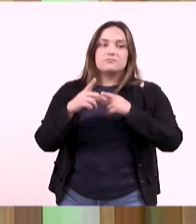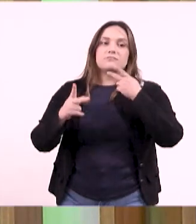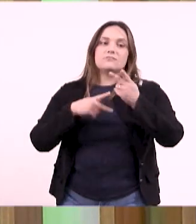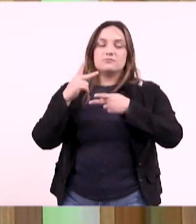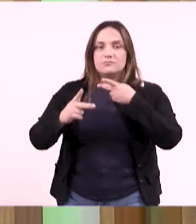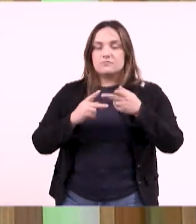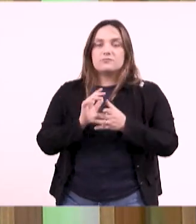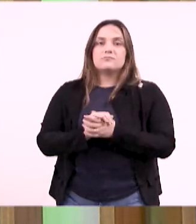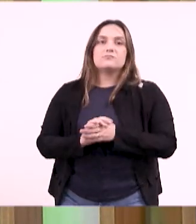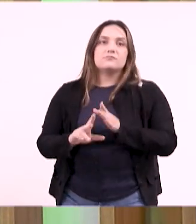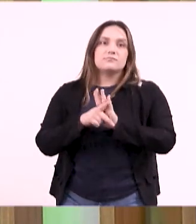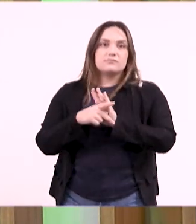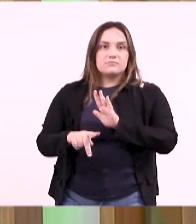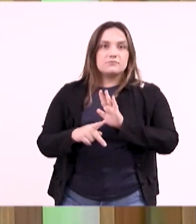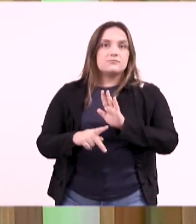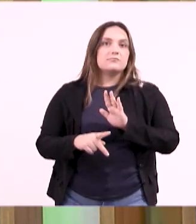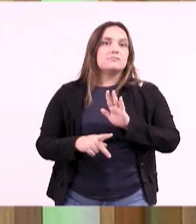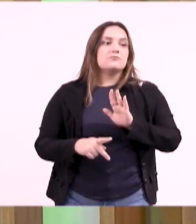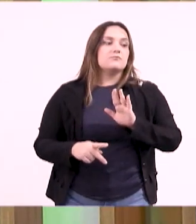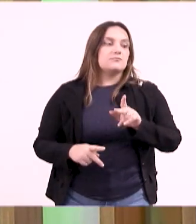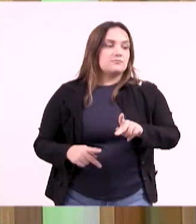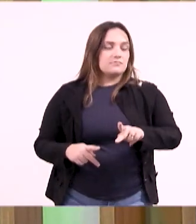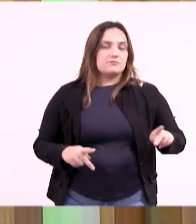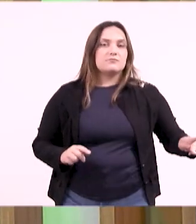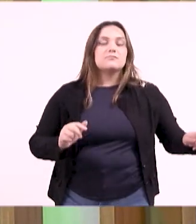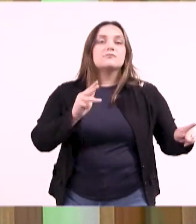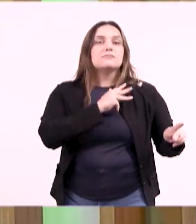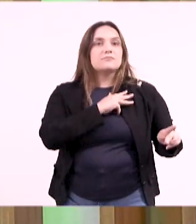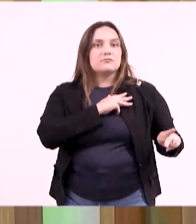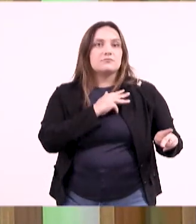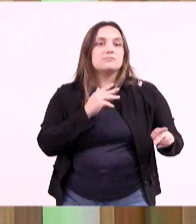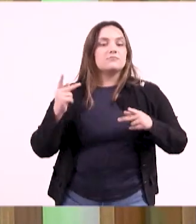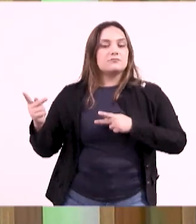referência a uma fala do presidente Luiz Inácio Lula da Silva